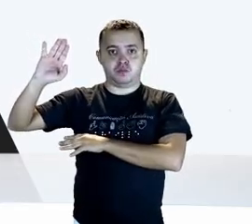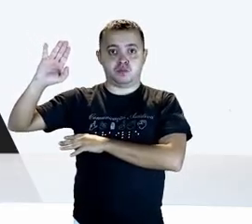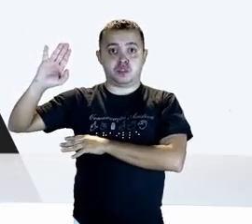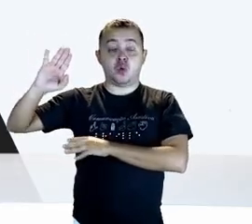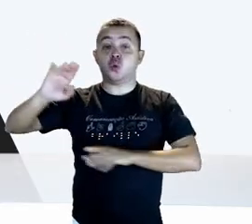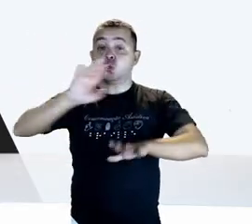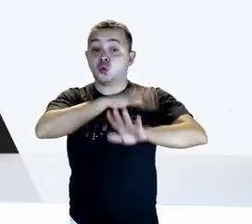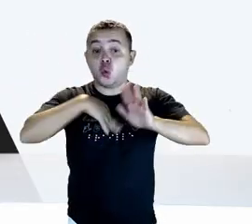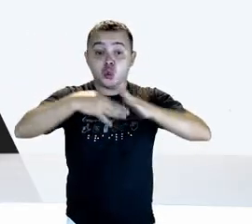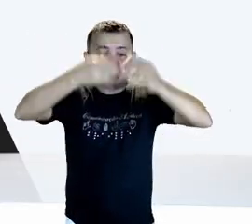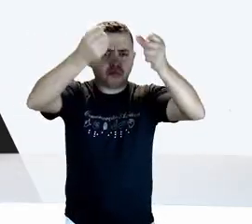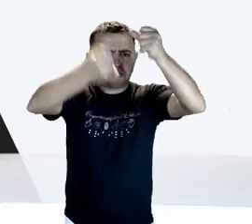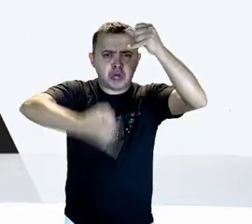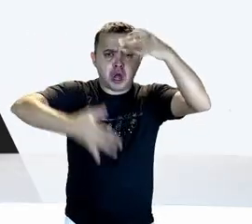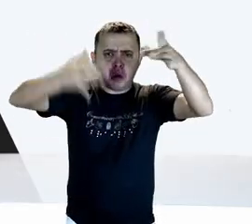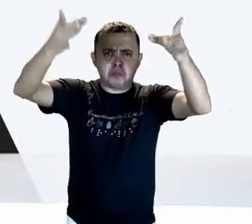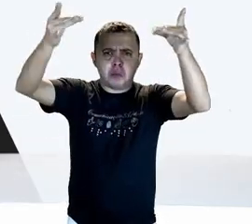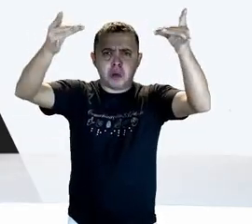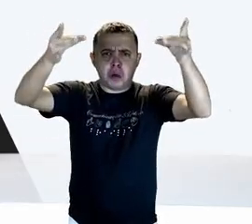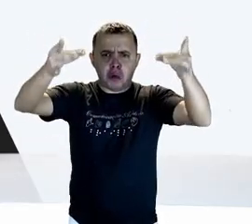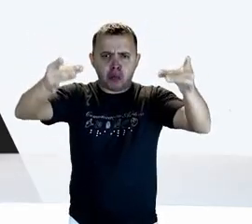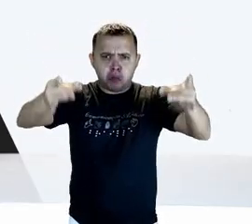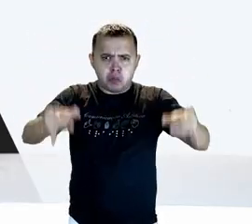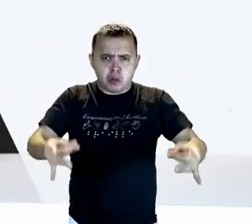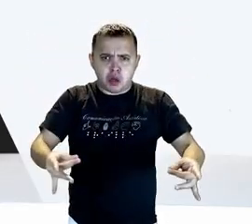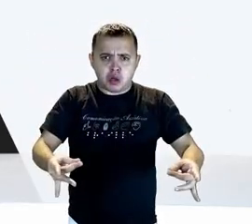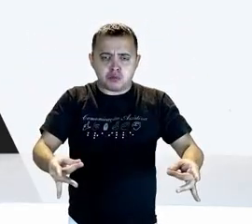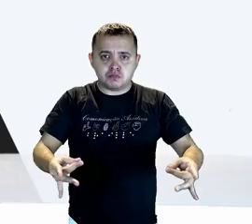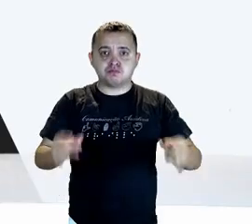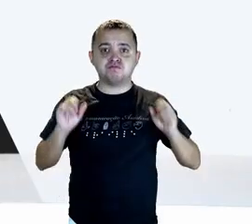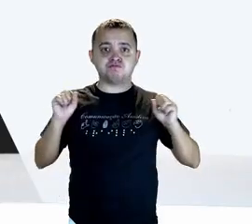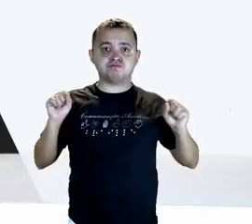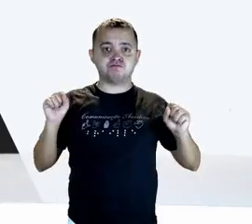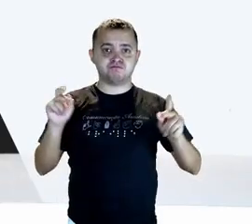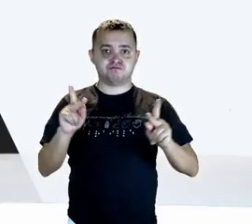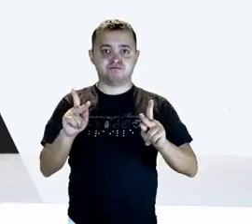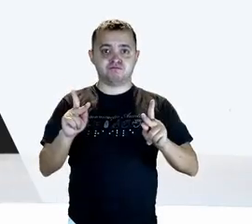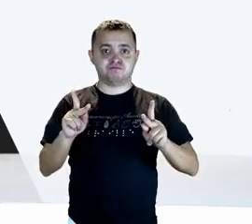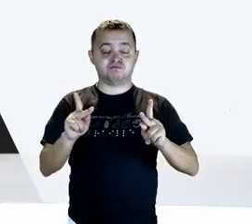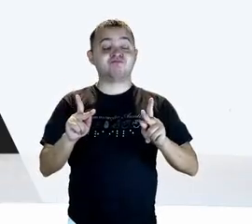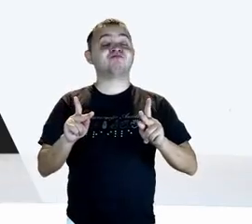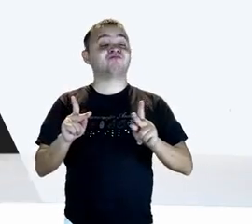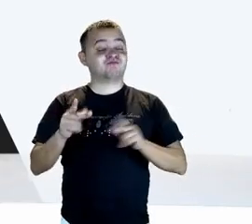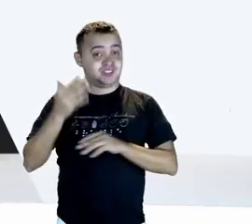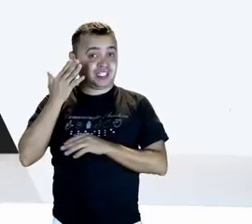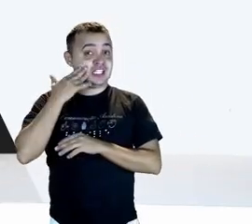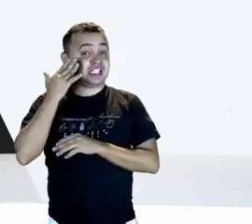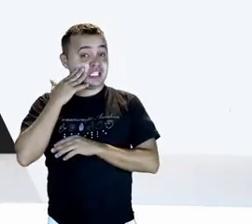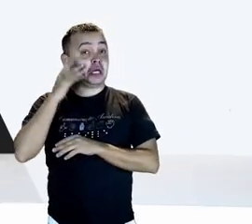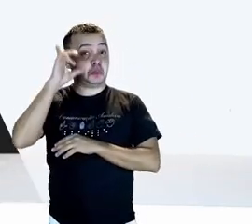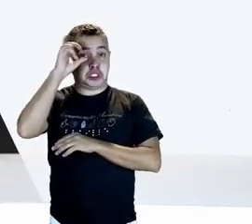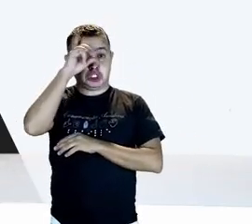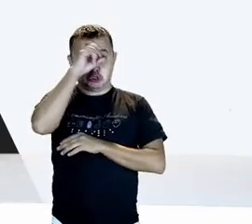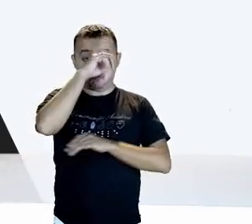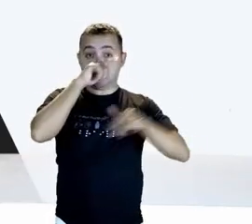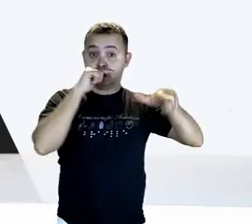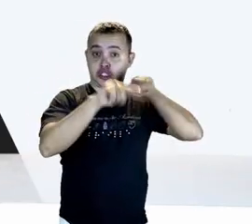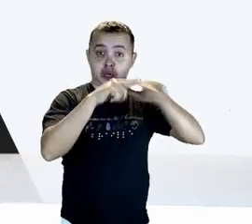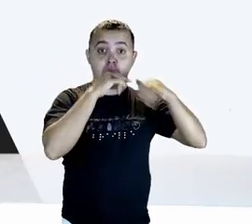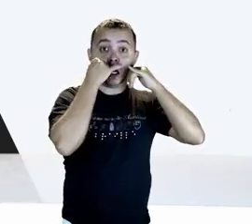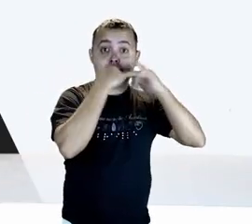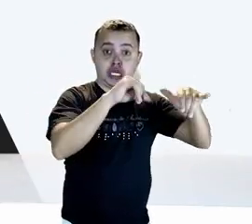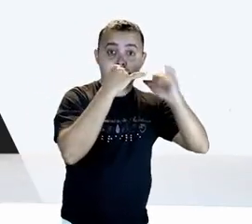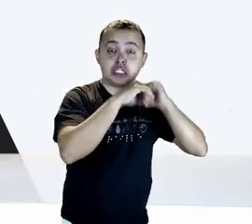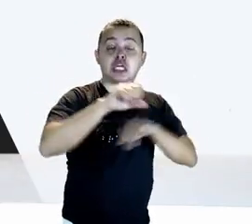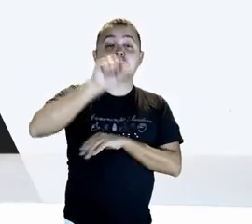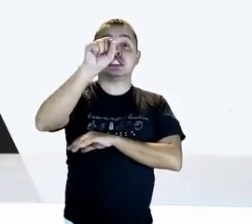pontos que a gente traz para vocês. E alerta, é complicado trabalhar com eletricidade? Sim,